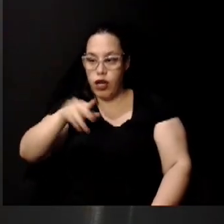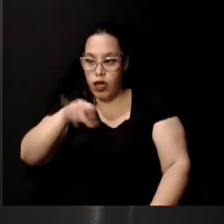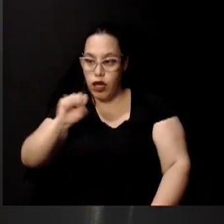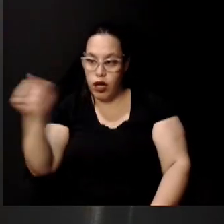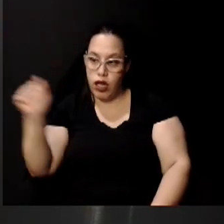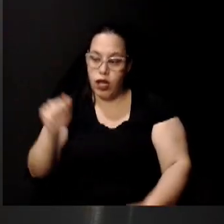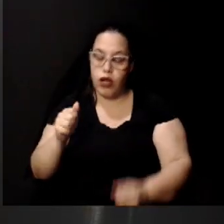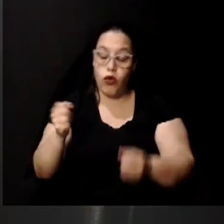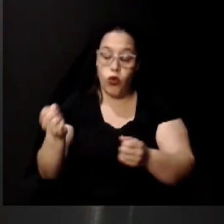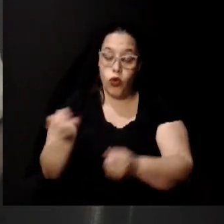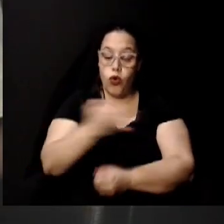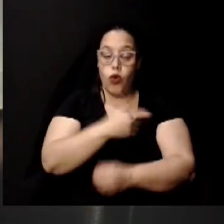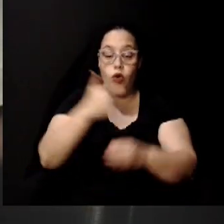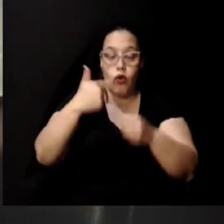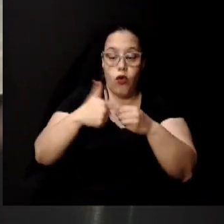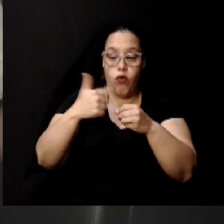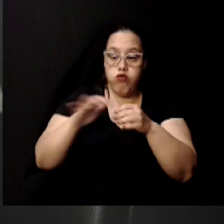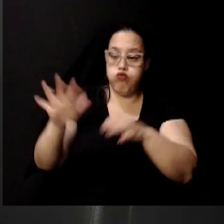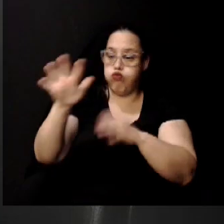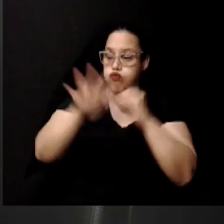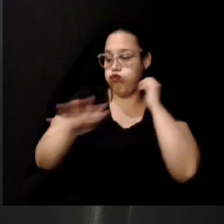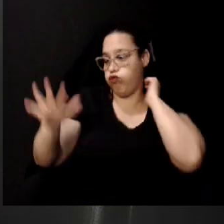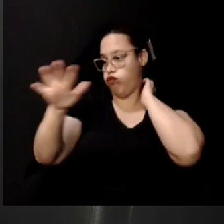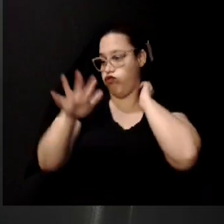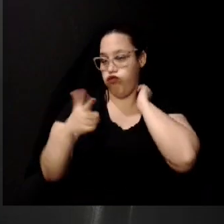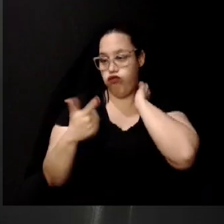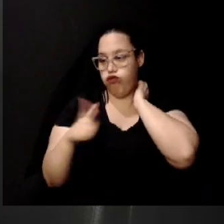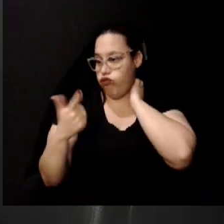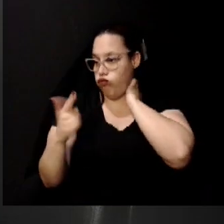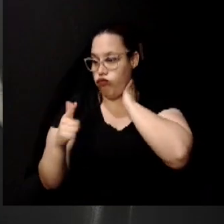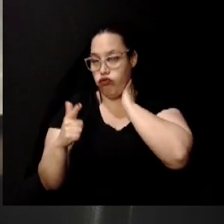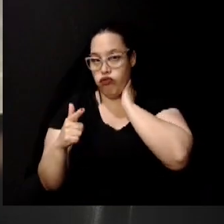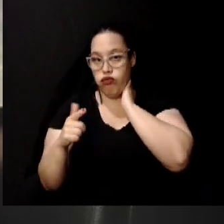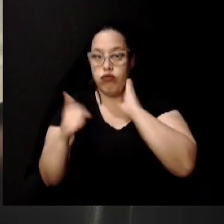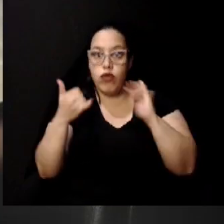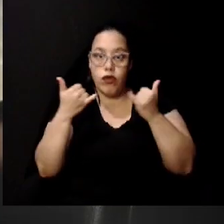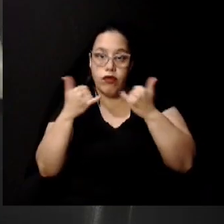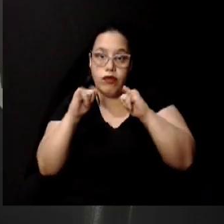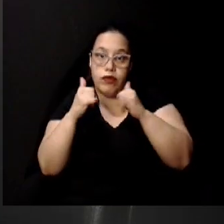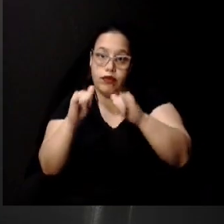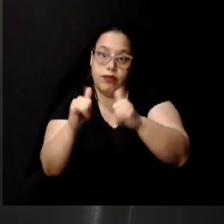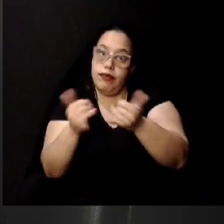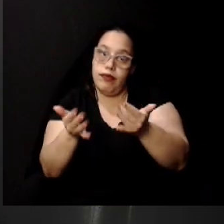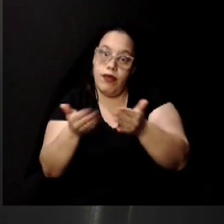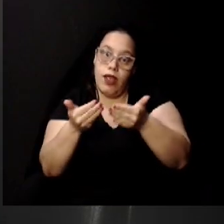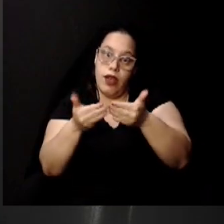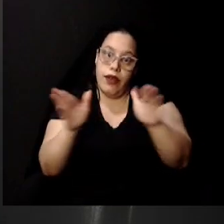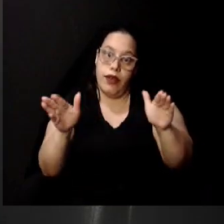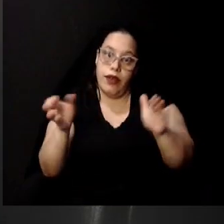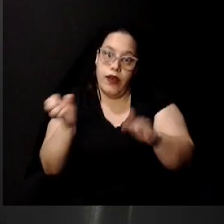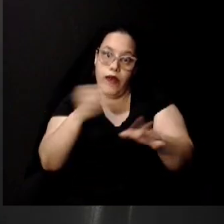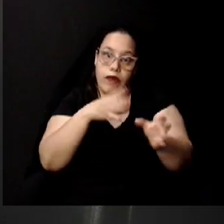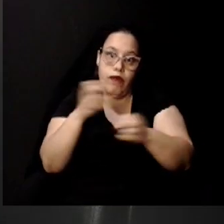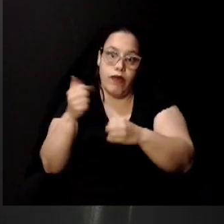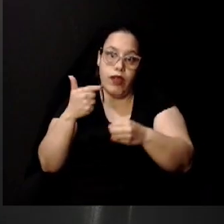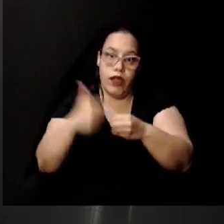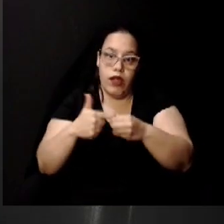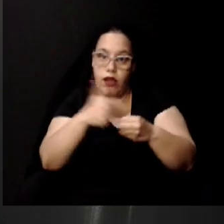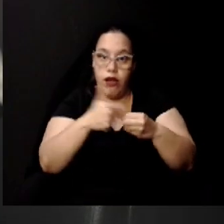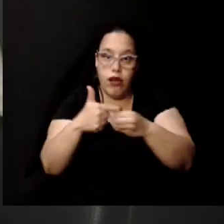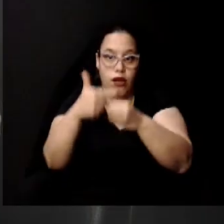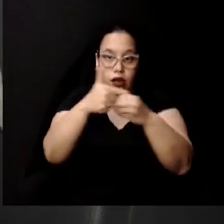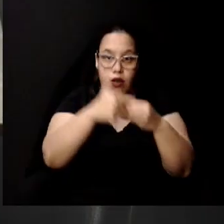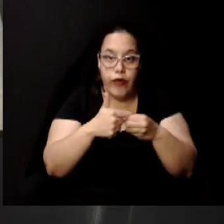de petróleo, e que assim, não existe transição energética você abrindo novos campos de exploração de petróleo,